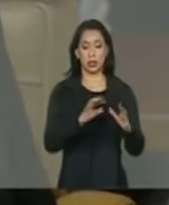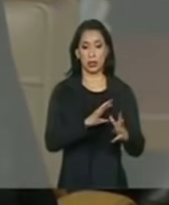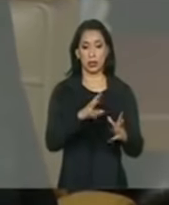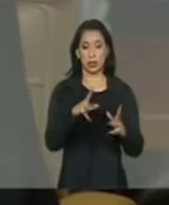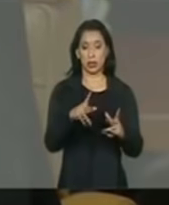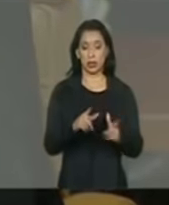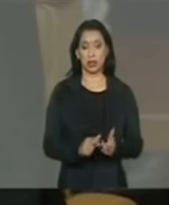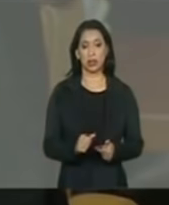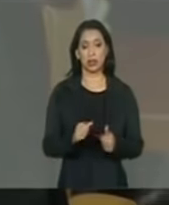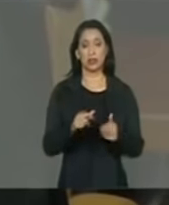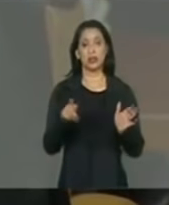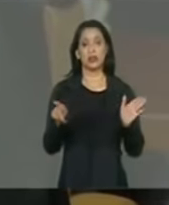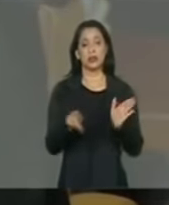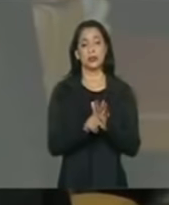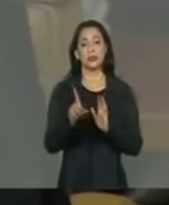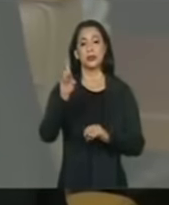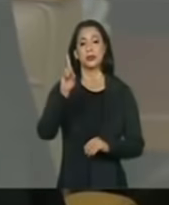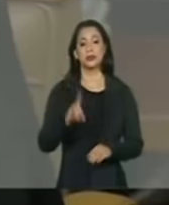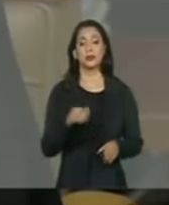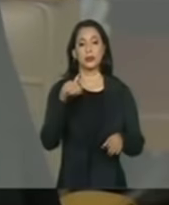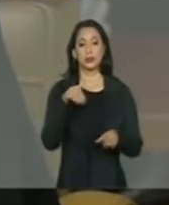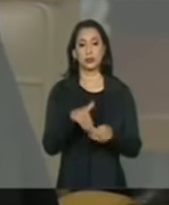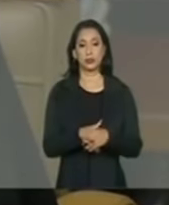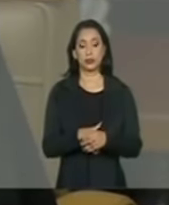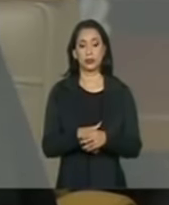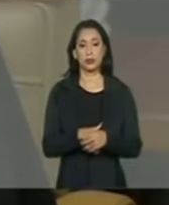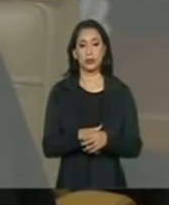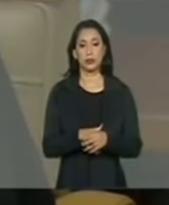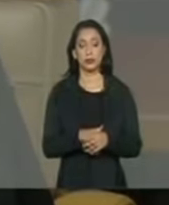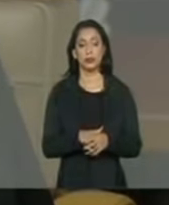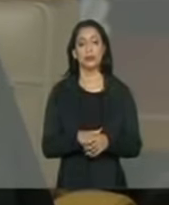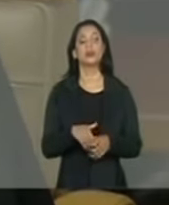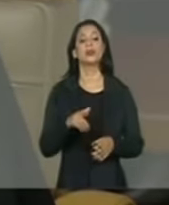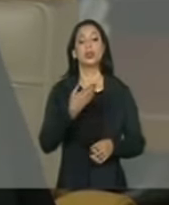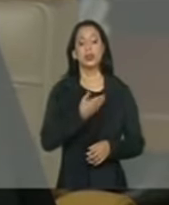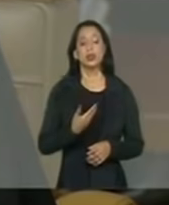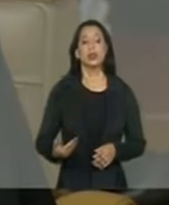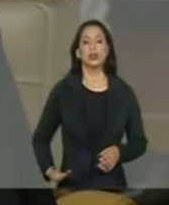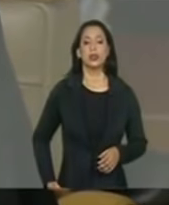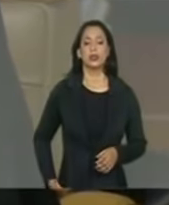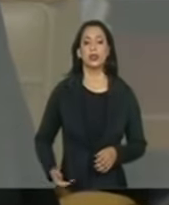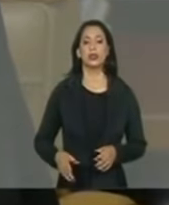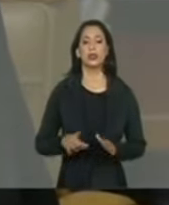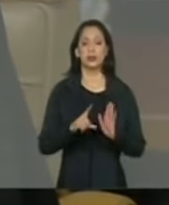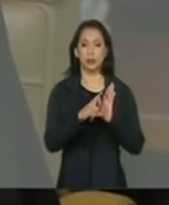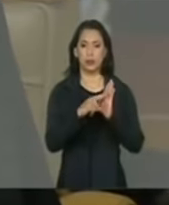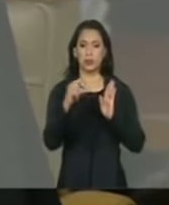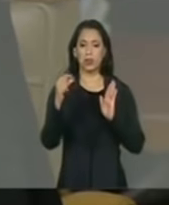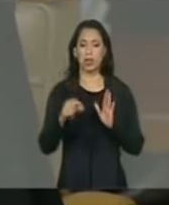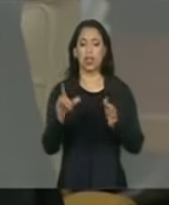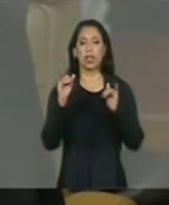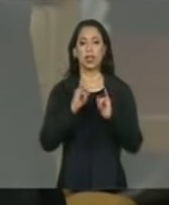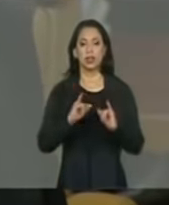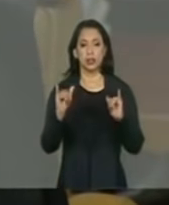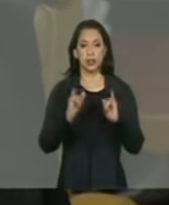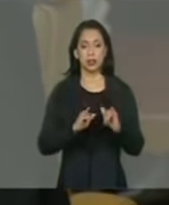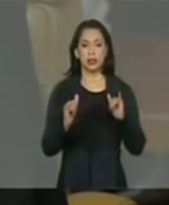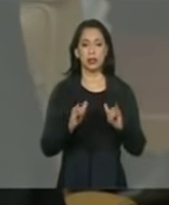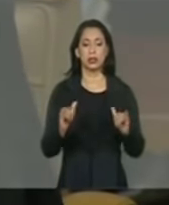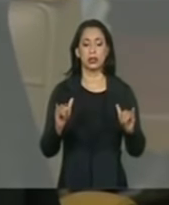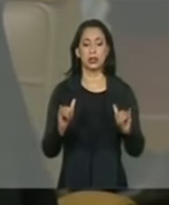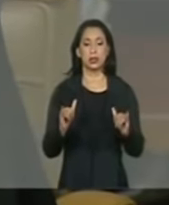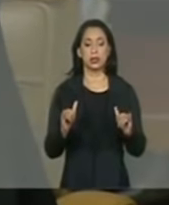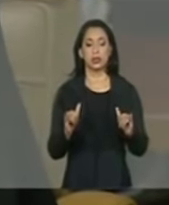positiva no próprio direito interno estado deverá extrair a máxima eficácia dessas declarações e das proclamações